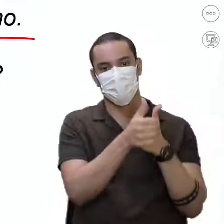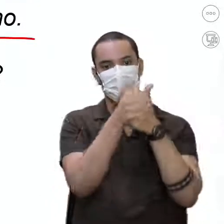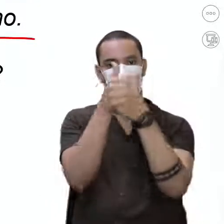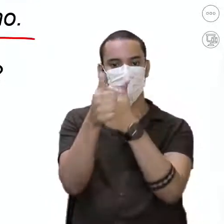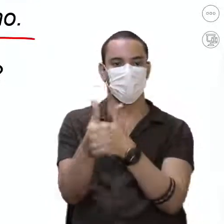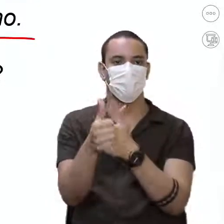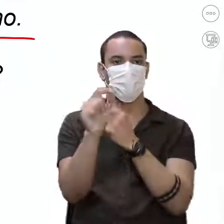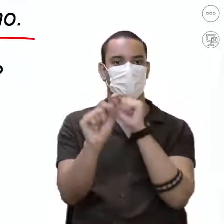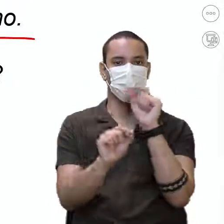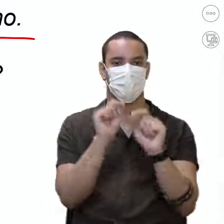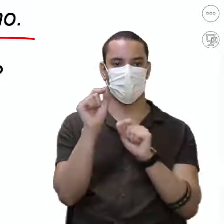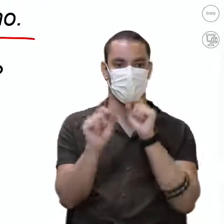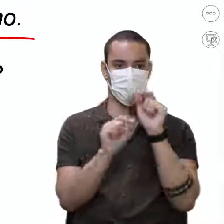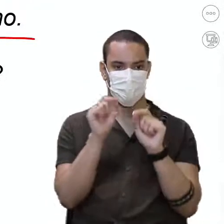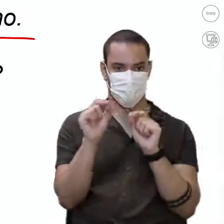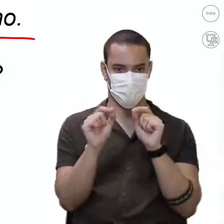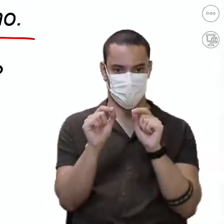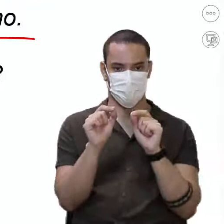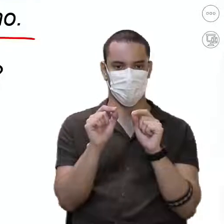com